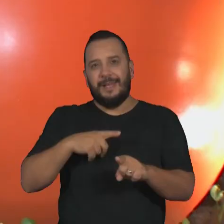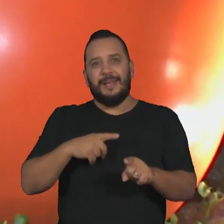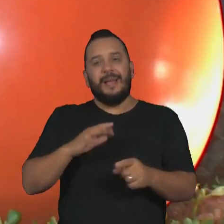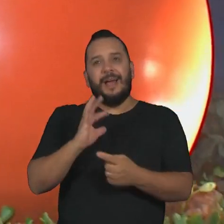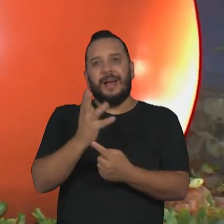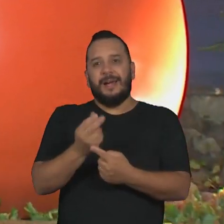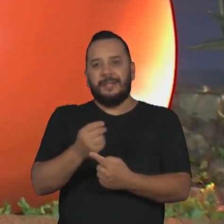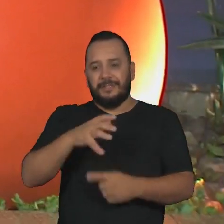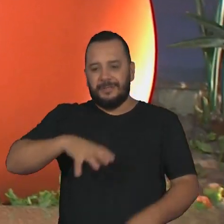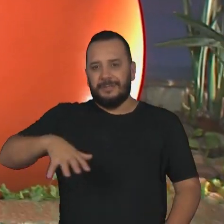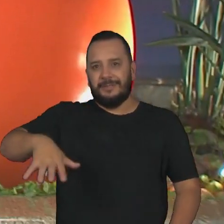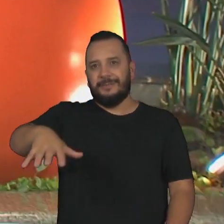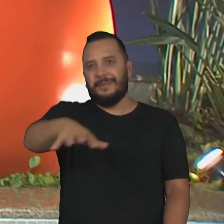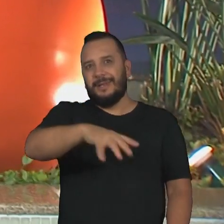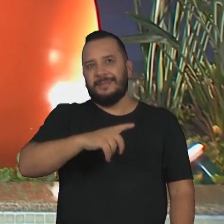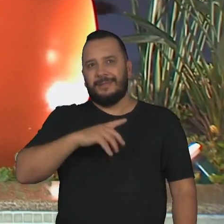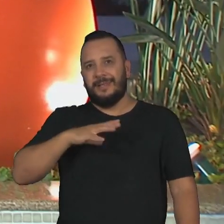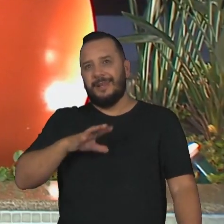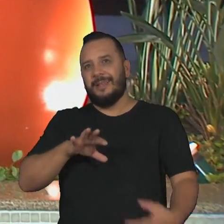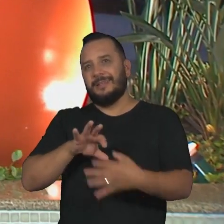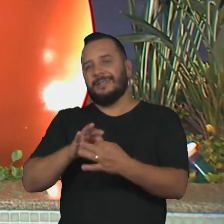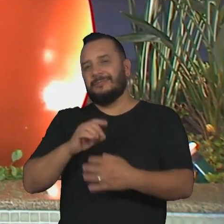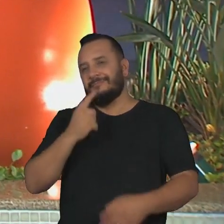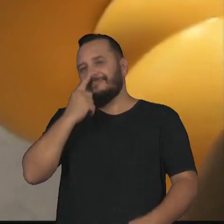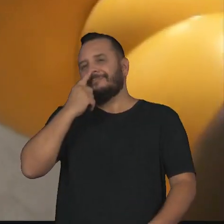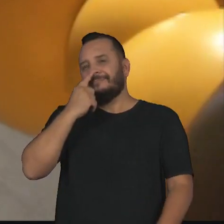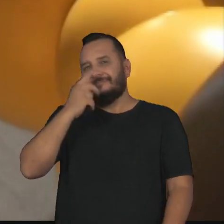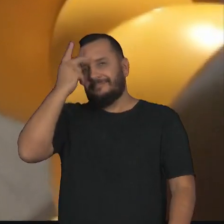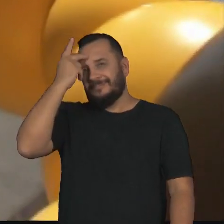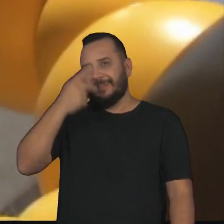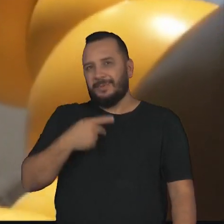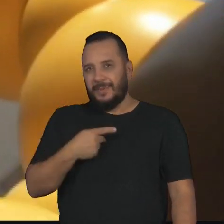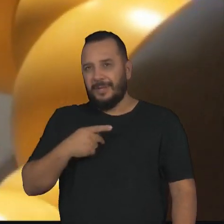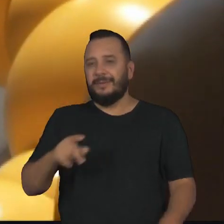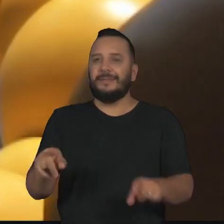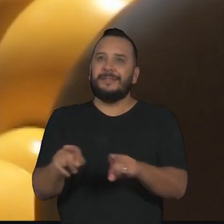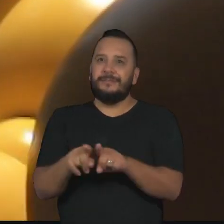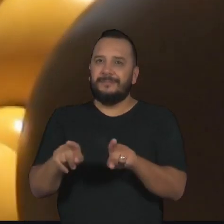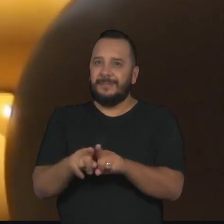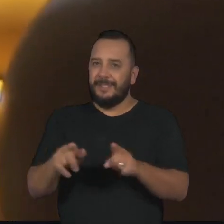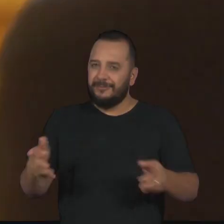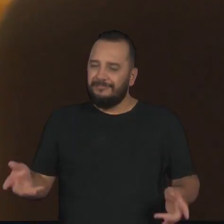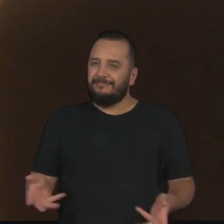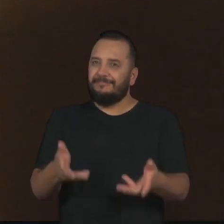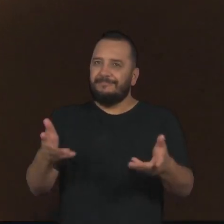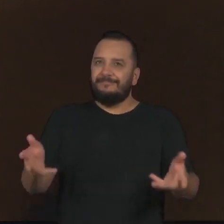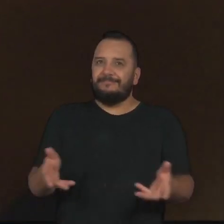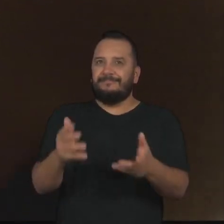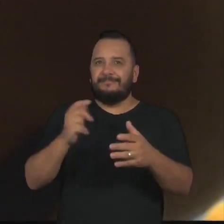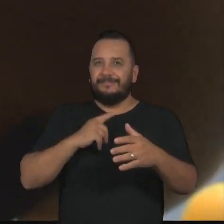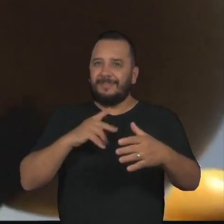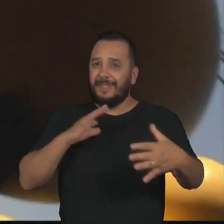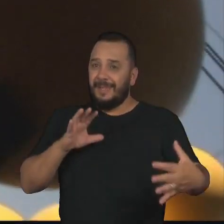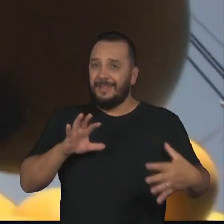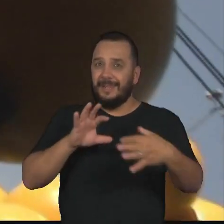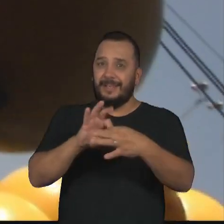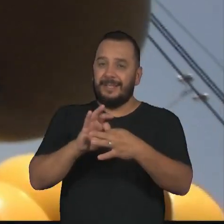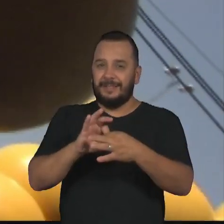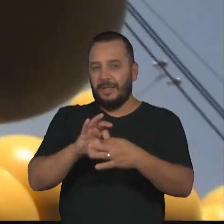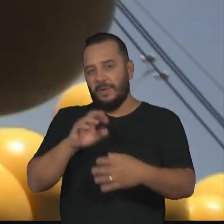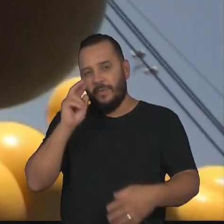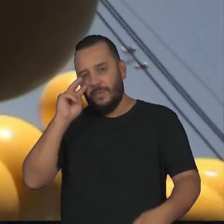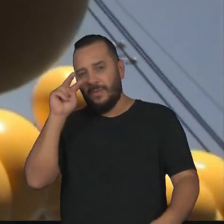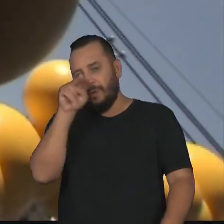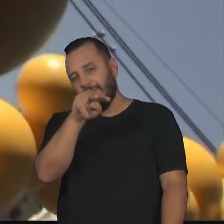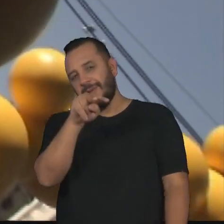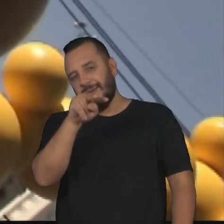espaço propõem uma relação mais íntima, mais pessoal, instigando-nos a uma integração não apenas com o olhar,